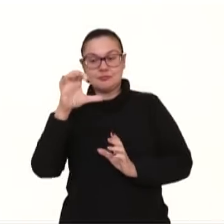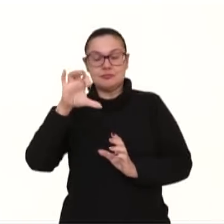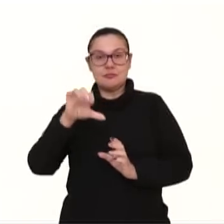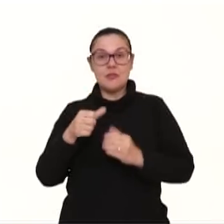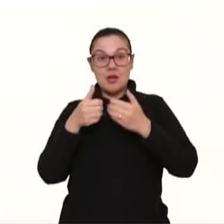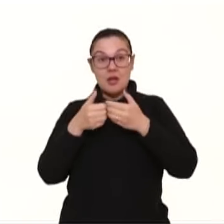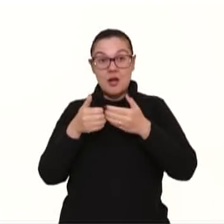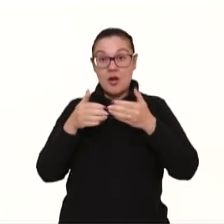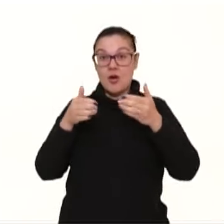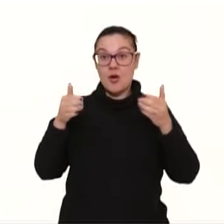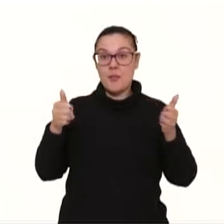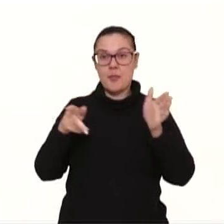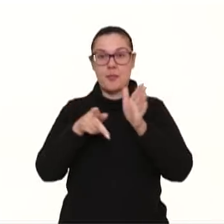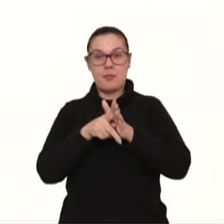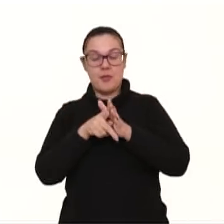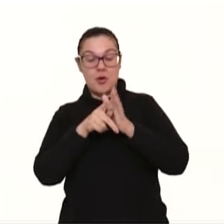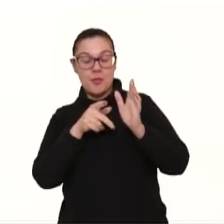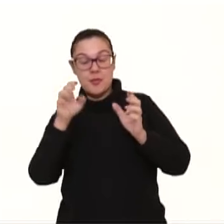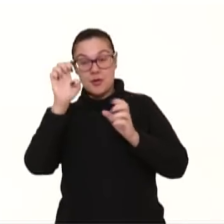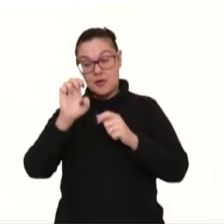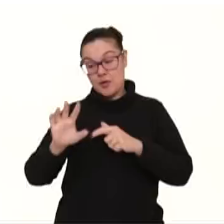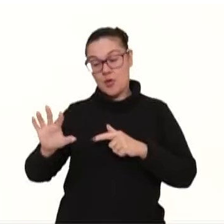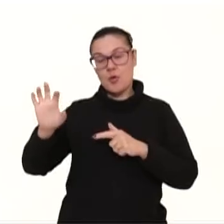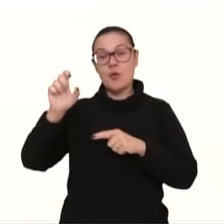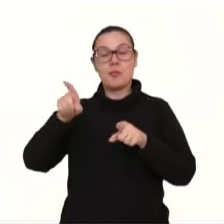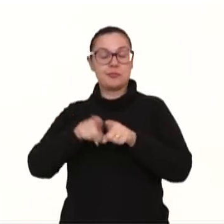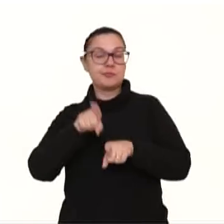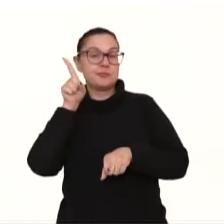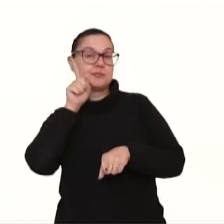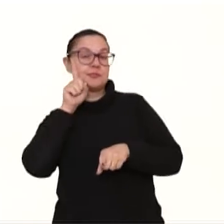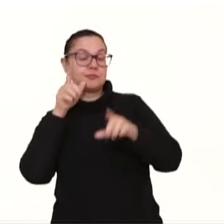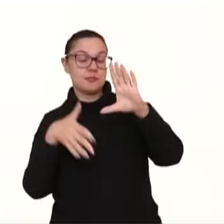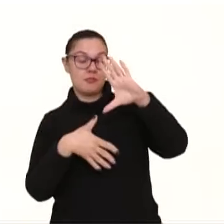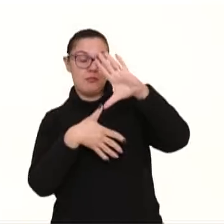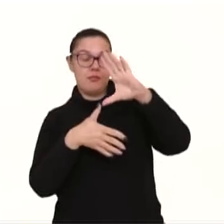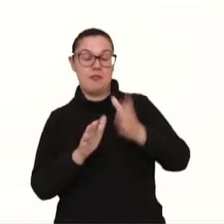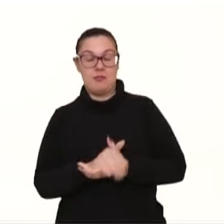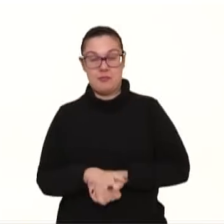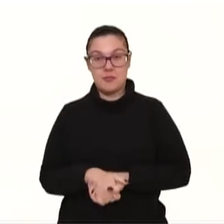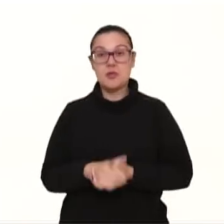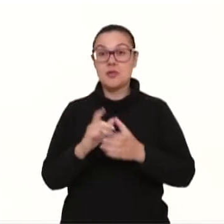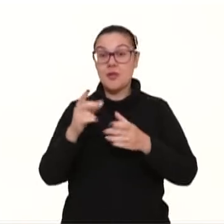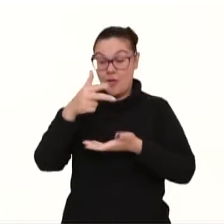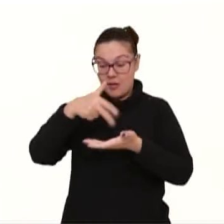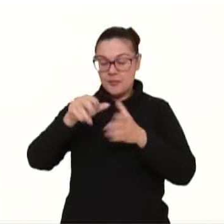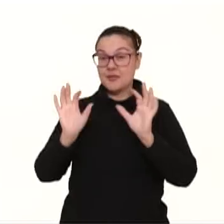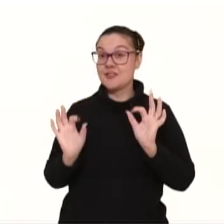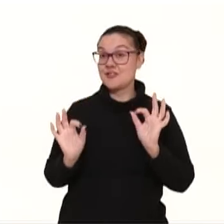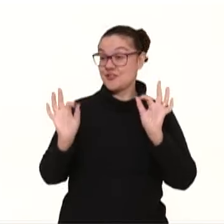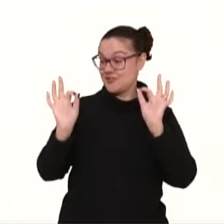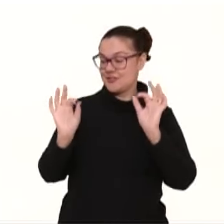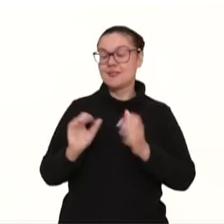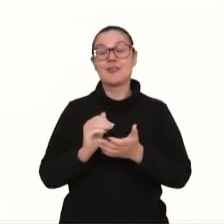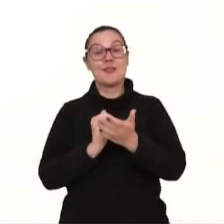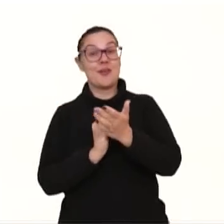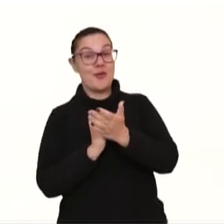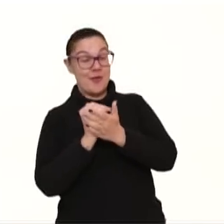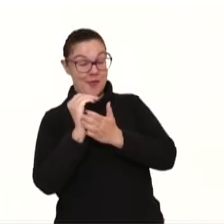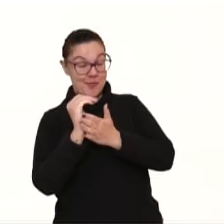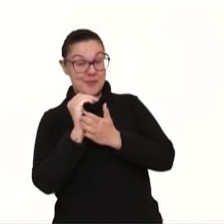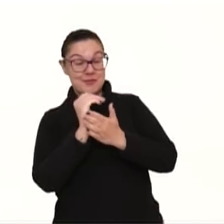os bailes de cortes europeias e americanas. Então era uma dança chique, vamos dizer assim. No início